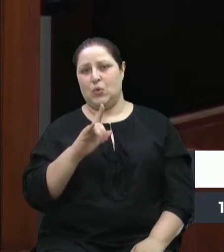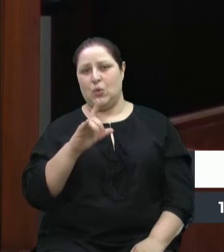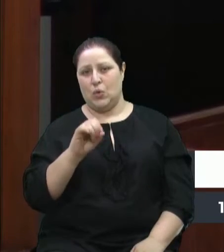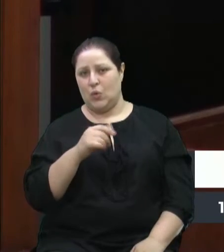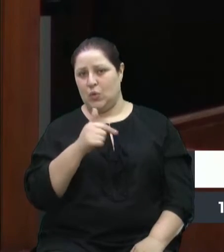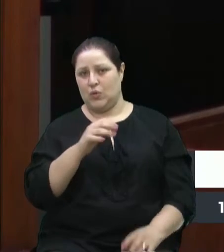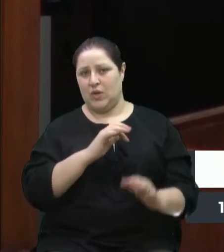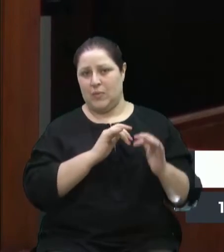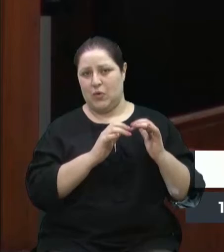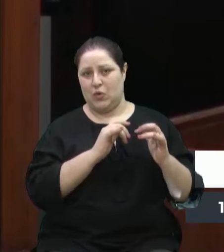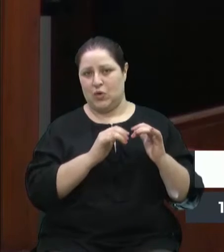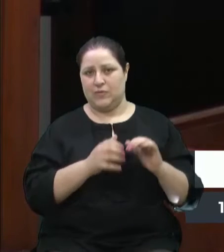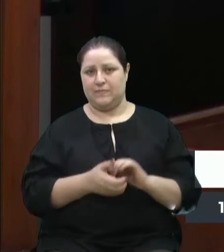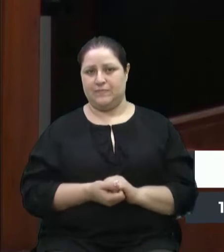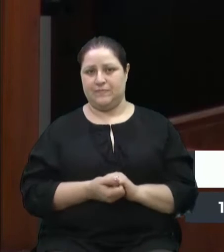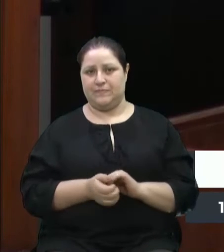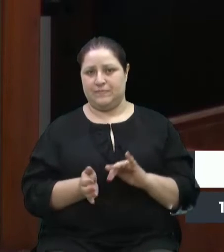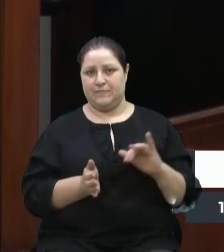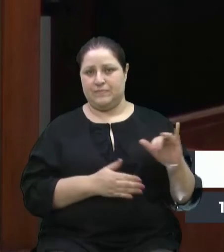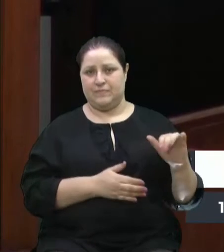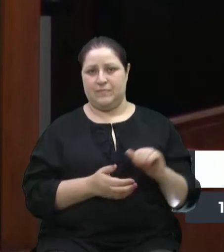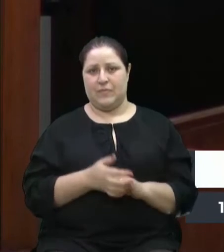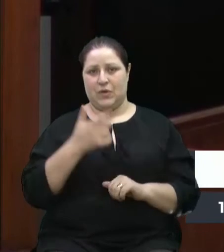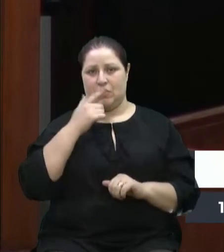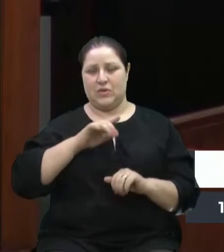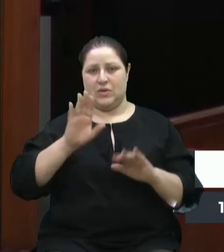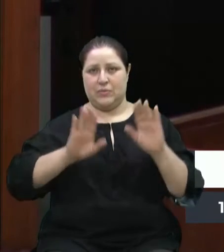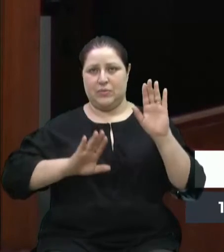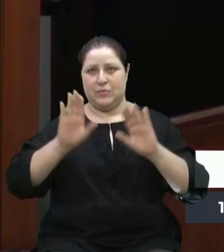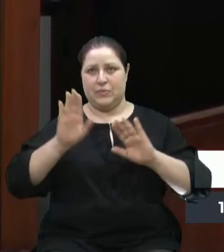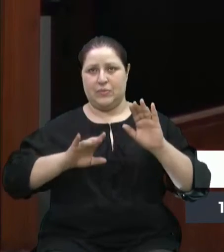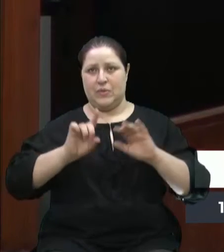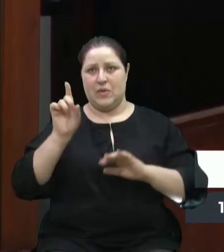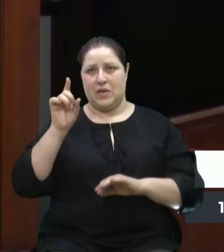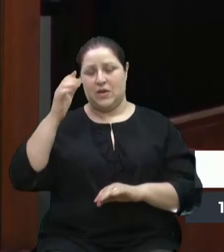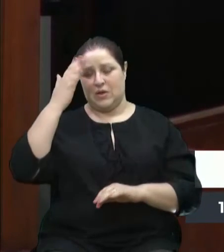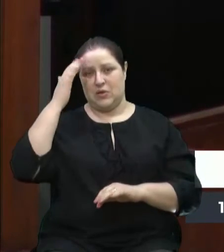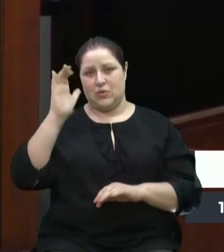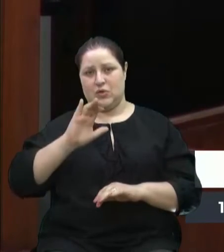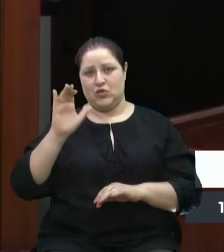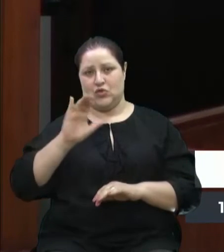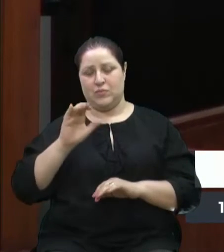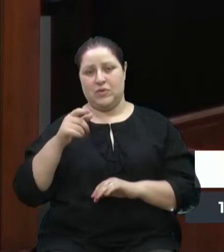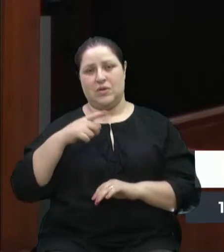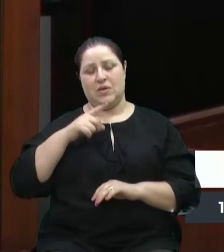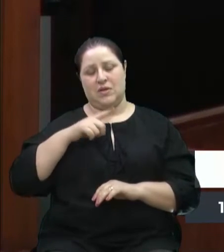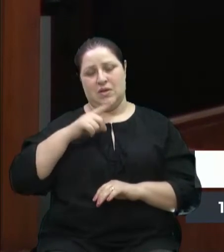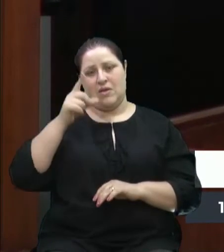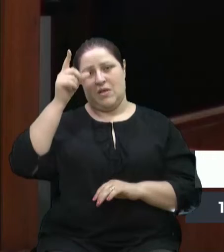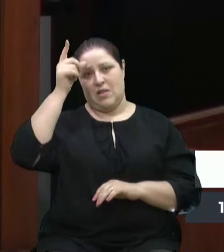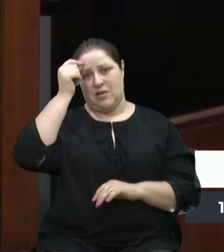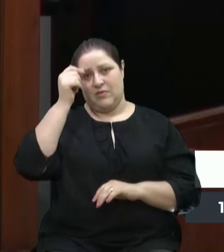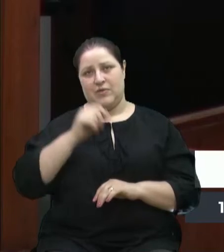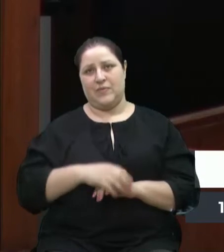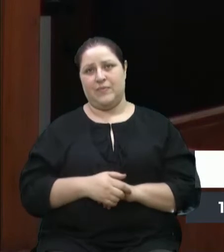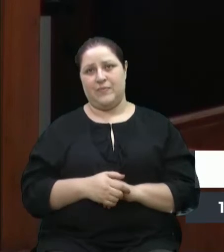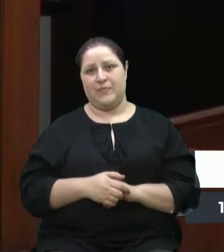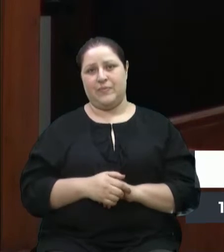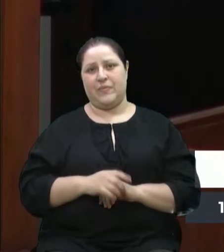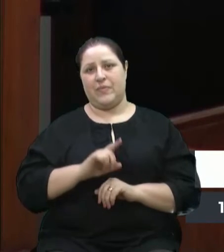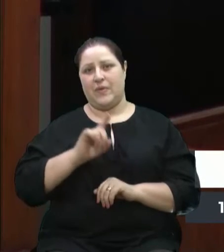Curitiba, o que para nós é um alívio, né? Porque aqui no Brasil, eu diria que, se não uma das melhores